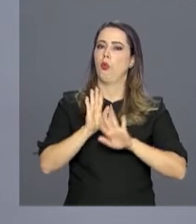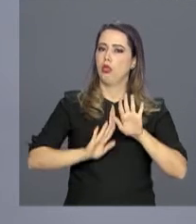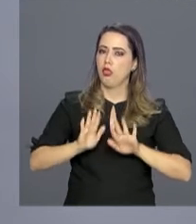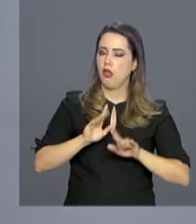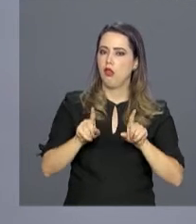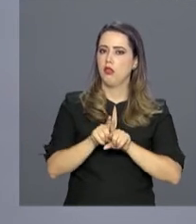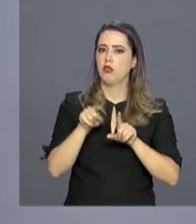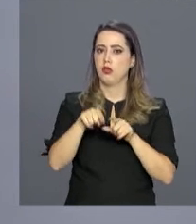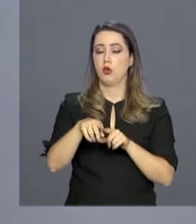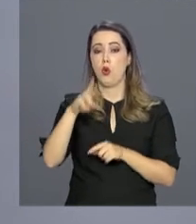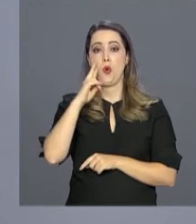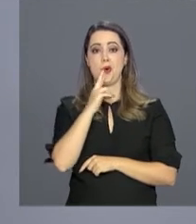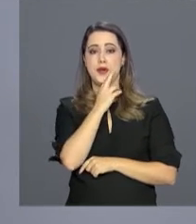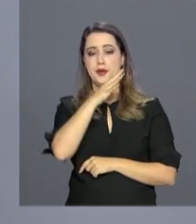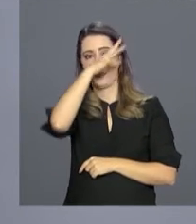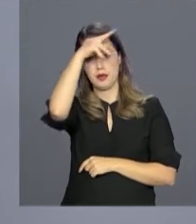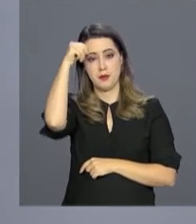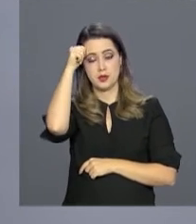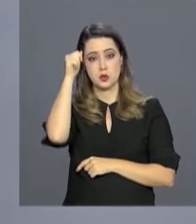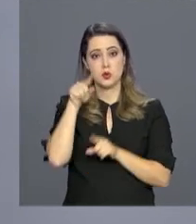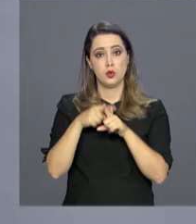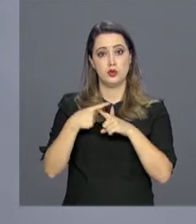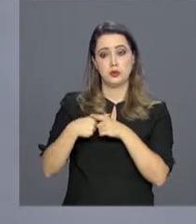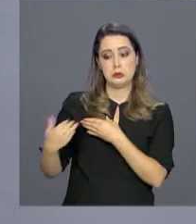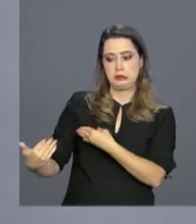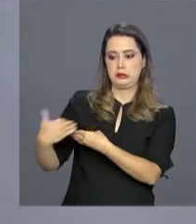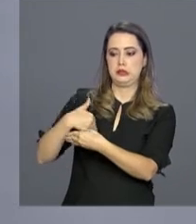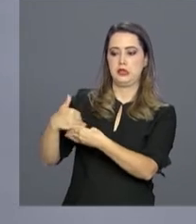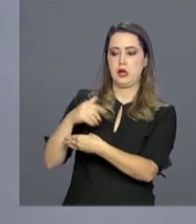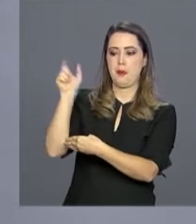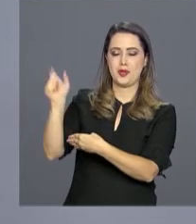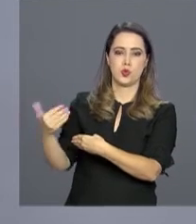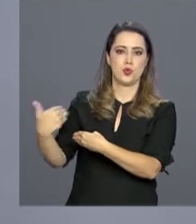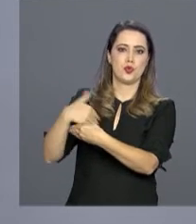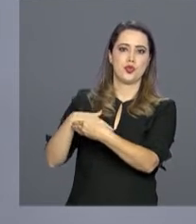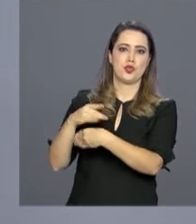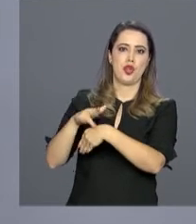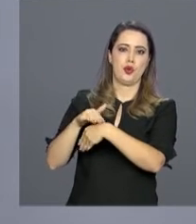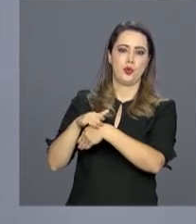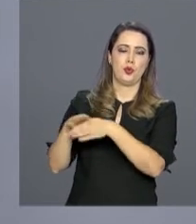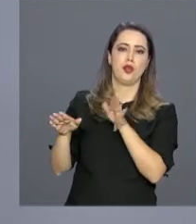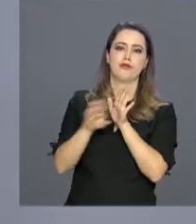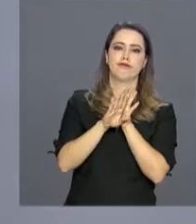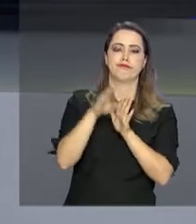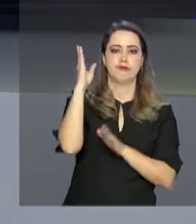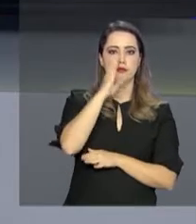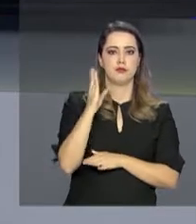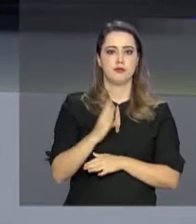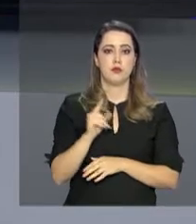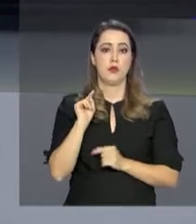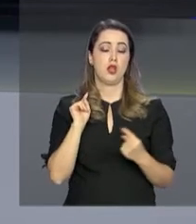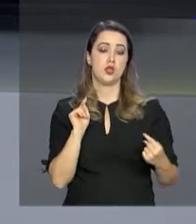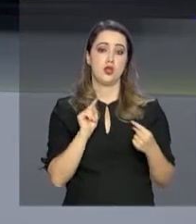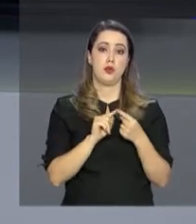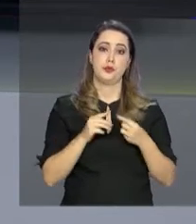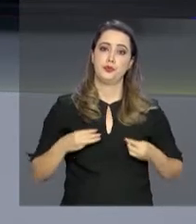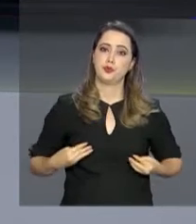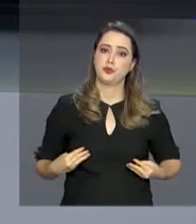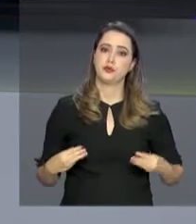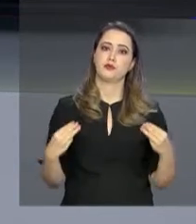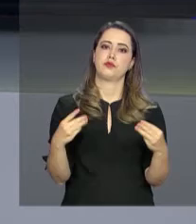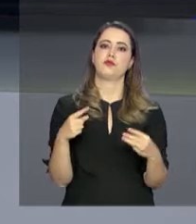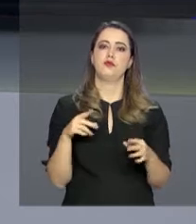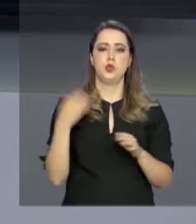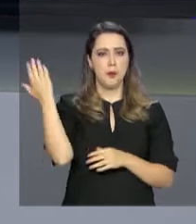os surtos estão relacionados à importação ou seja com pessoas que chegaram doentes ao brasil de acordo com o ministério